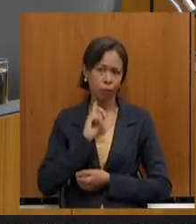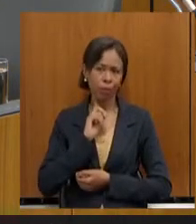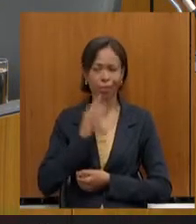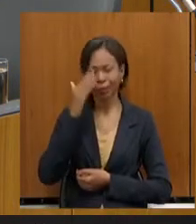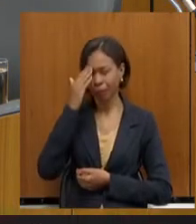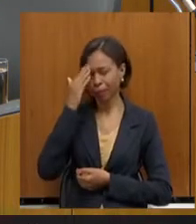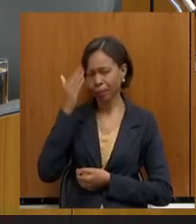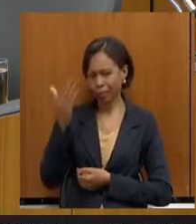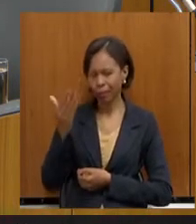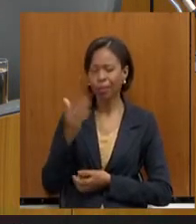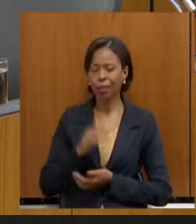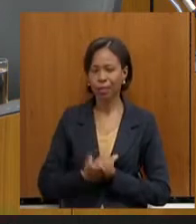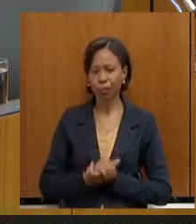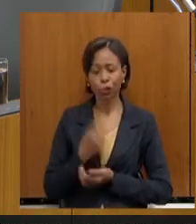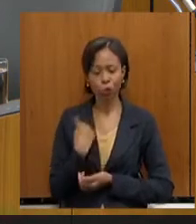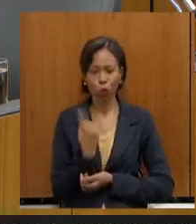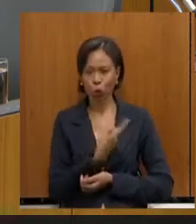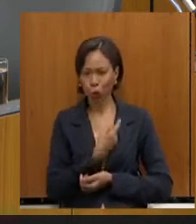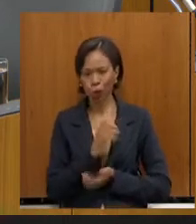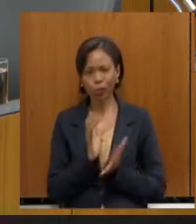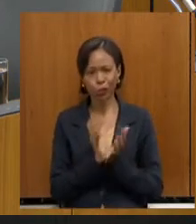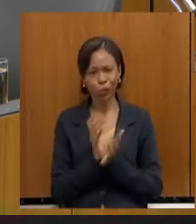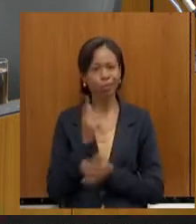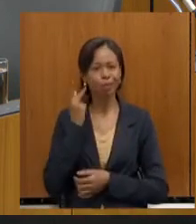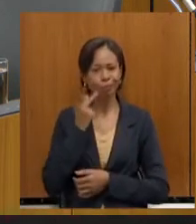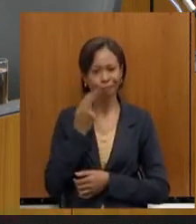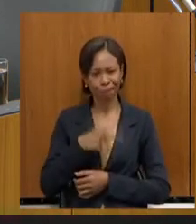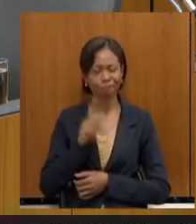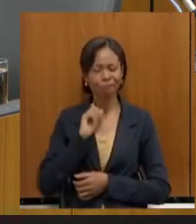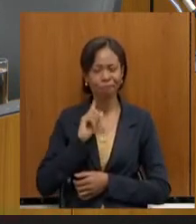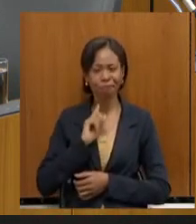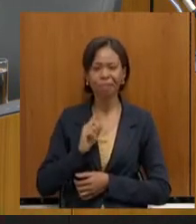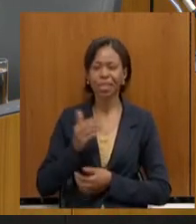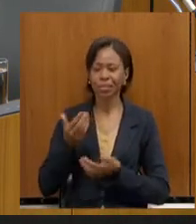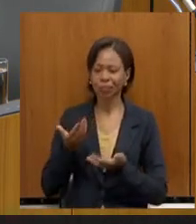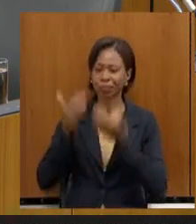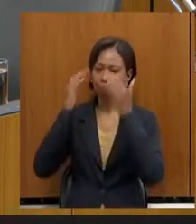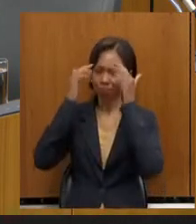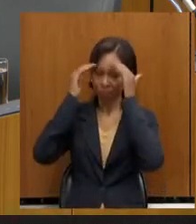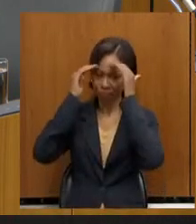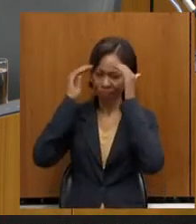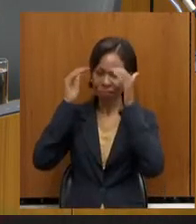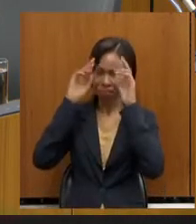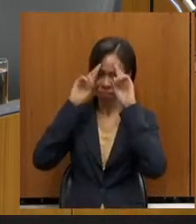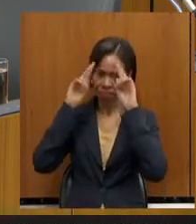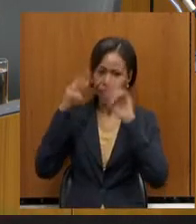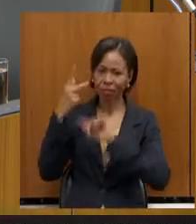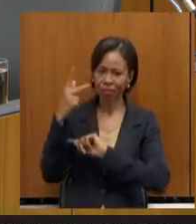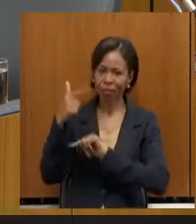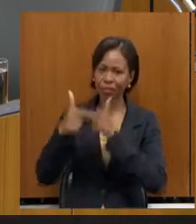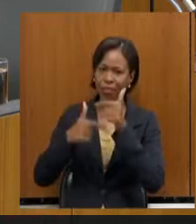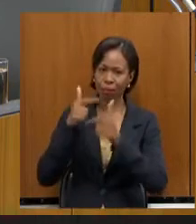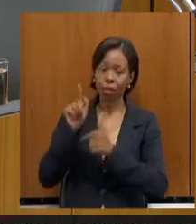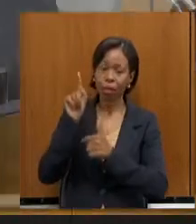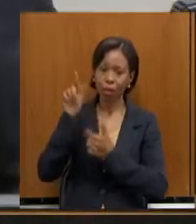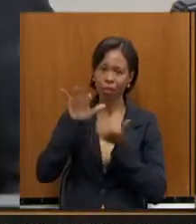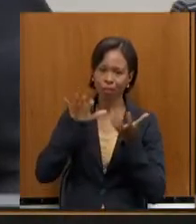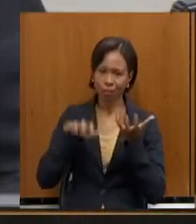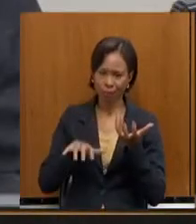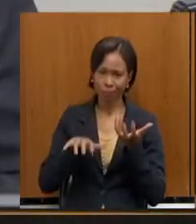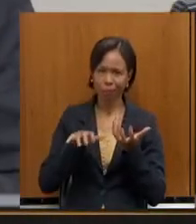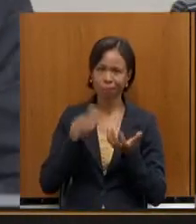essa consideração de todos nós e as mineiros eu reconhecimento do seu trabalho na do congresso